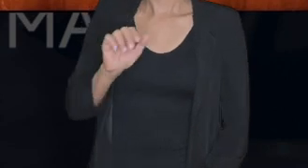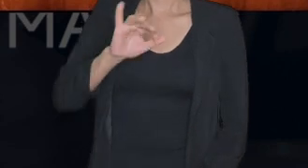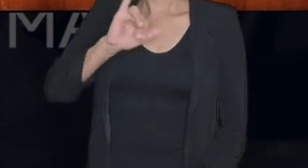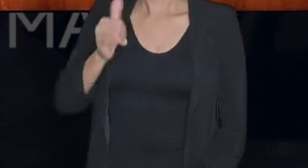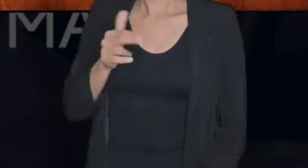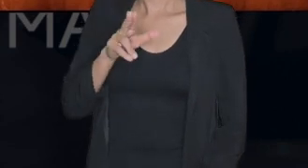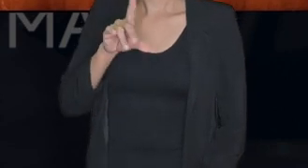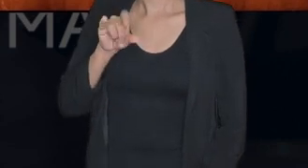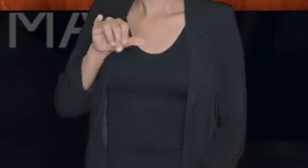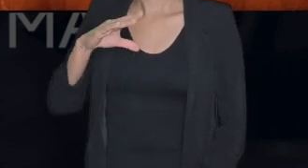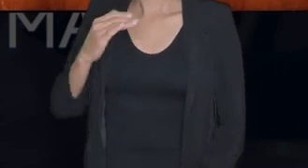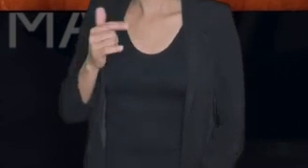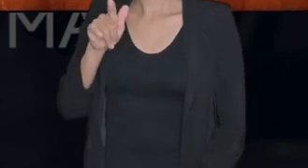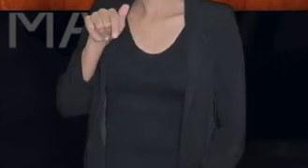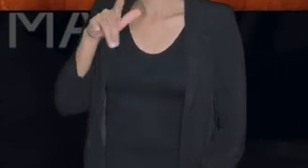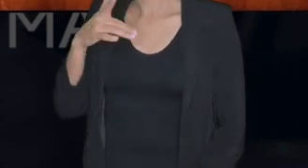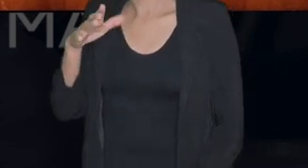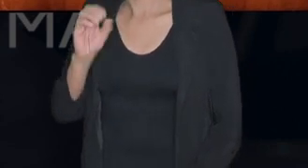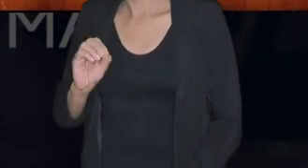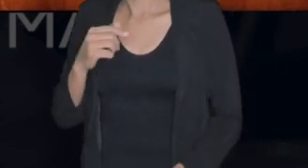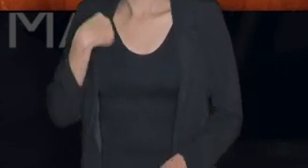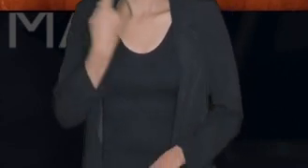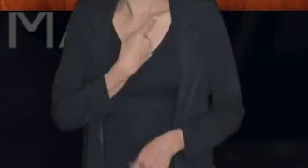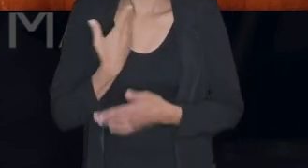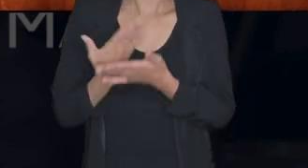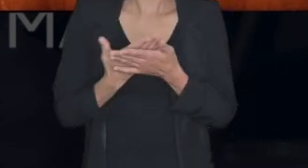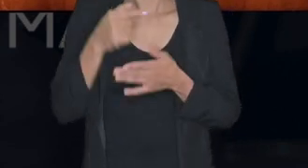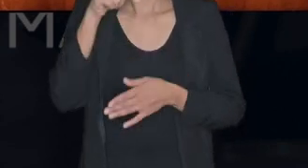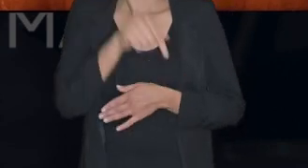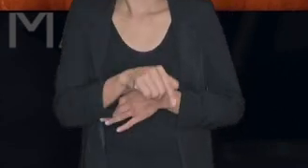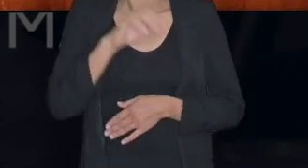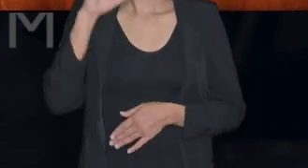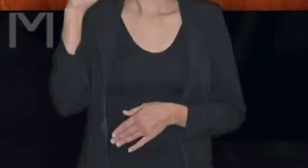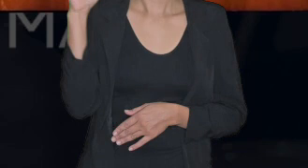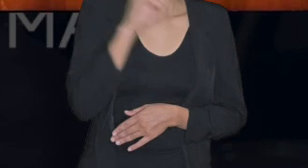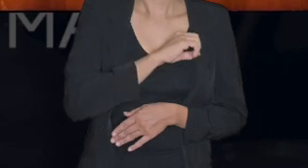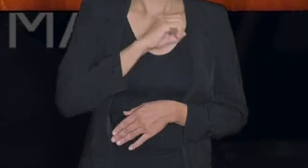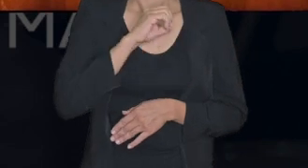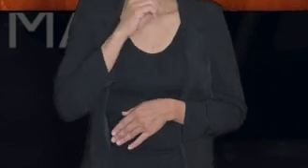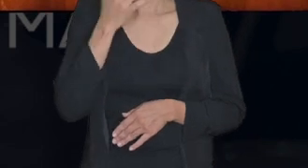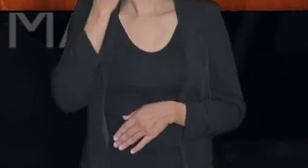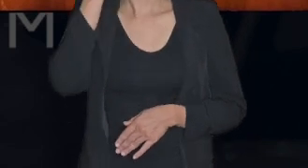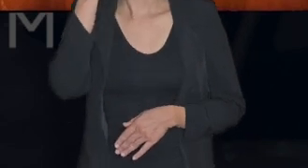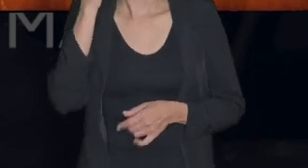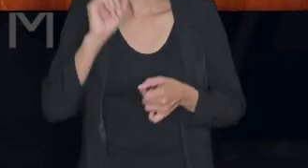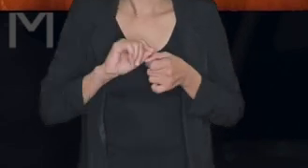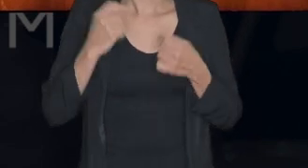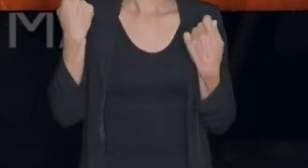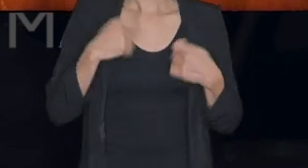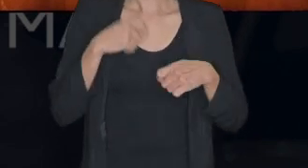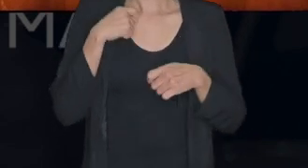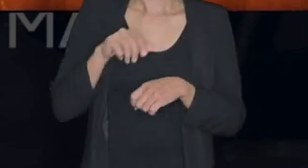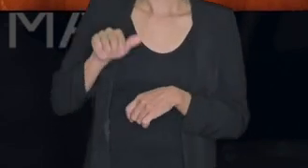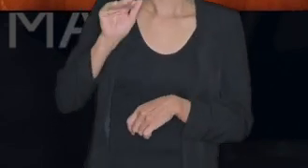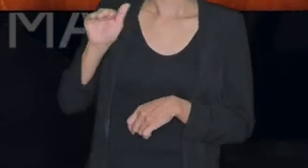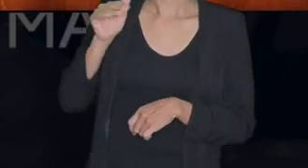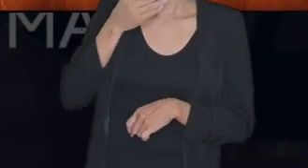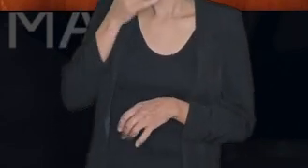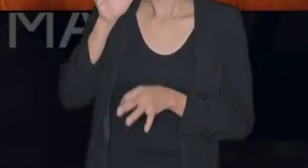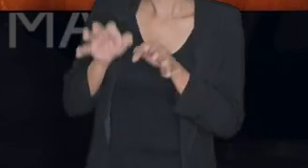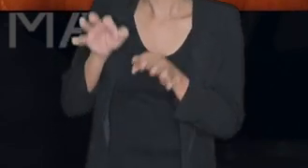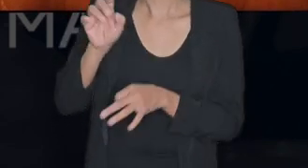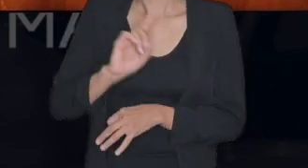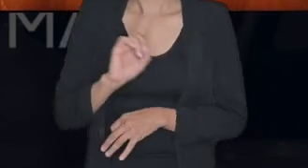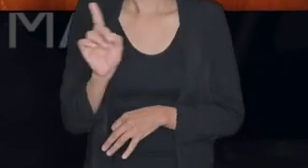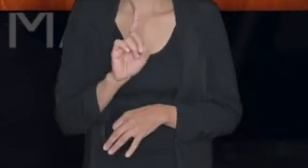vai ser resolvido de forma rápida e barata, sem precisar incomodar o juiz. Eu também cumprimento o querido amigo Alexandre